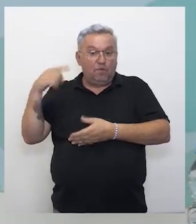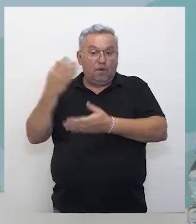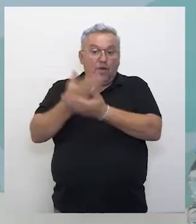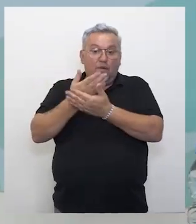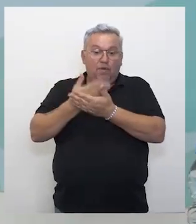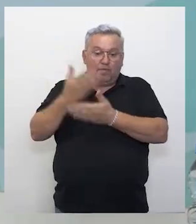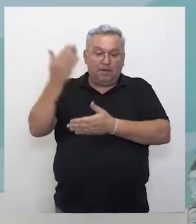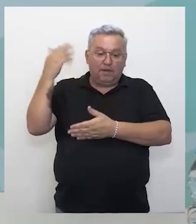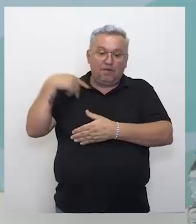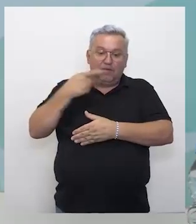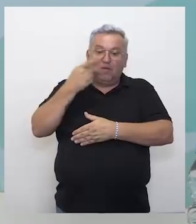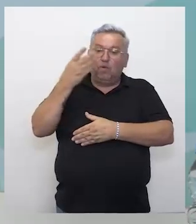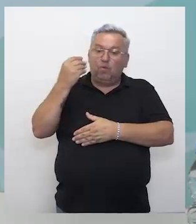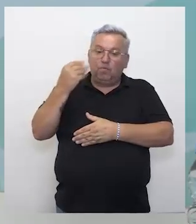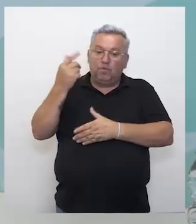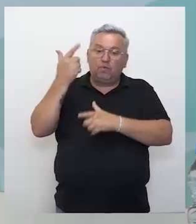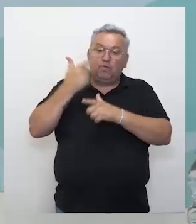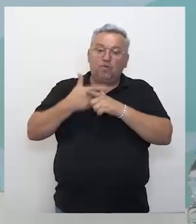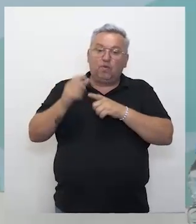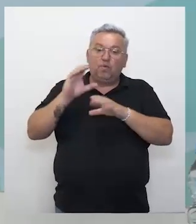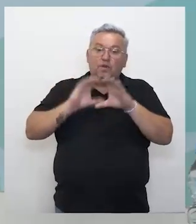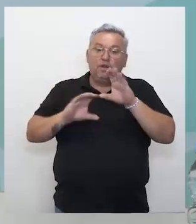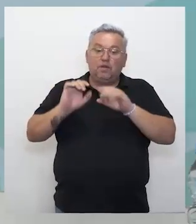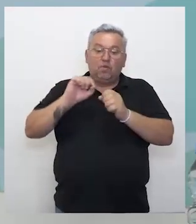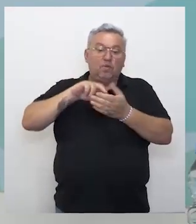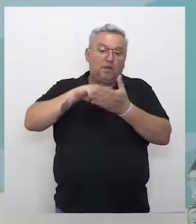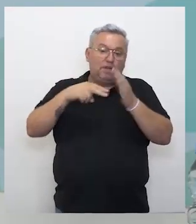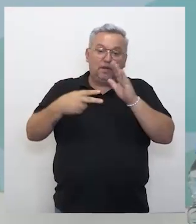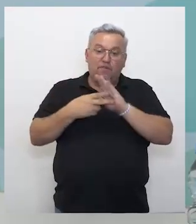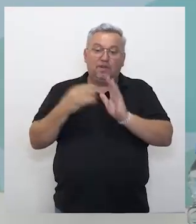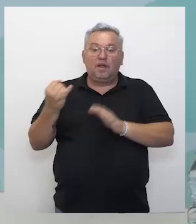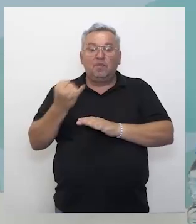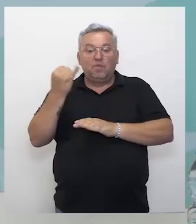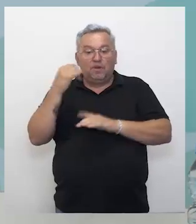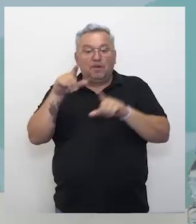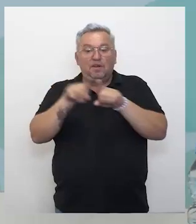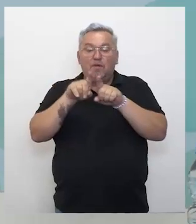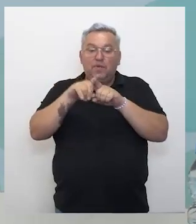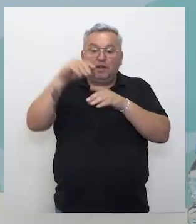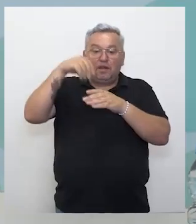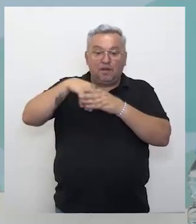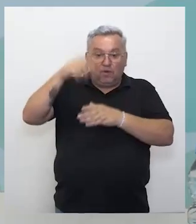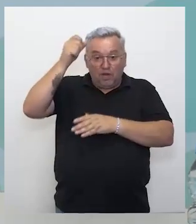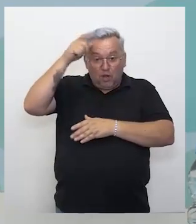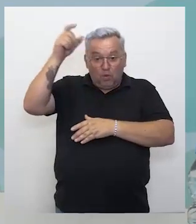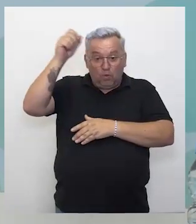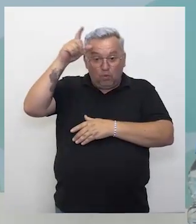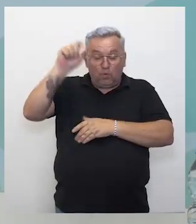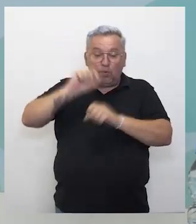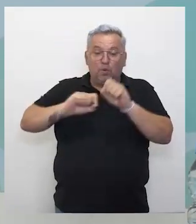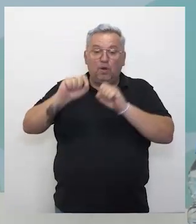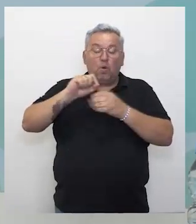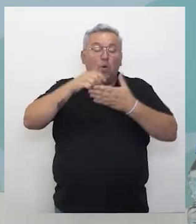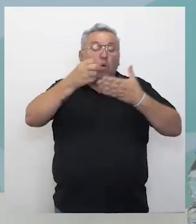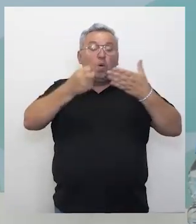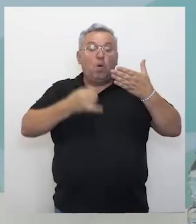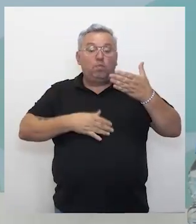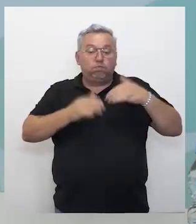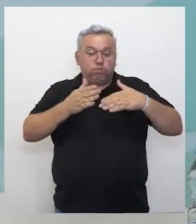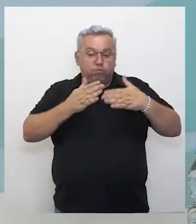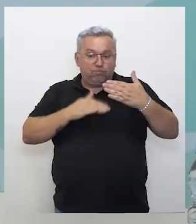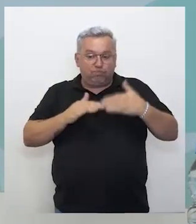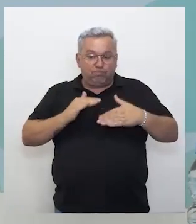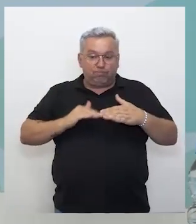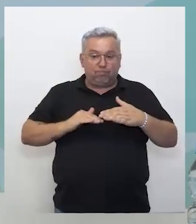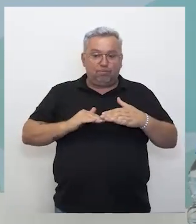falou bastante sobre o senso comum, né, o que é, a importância dele dentro da cultura, né, quais aspectos a gente tem que desconstruir, na aula